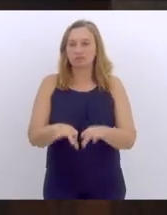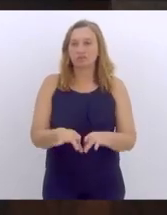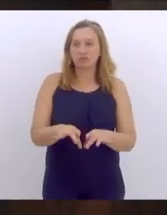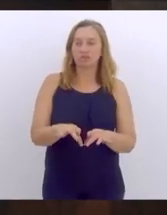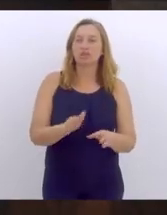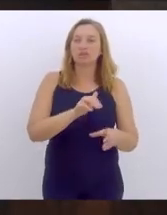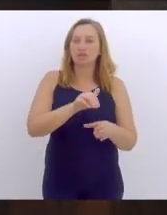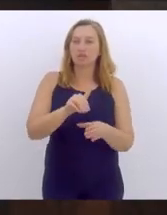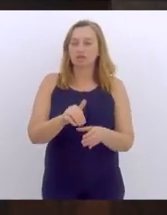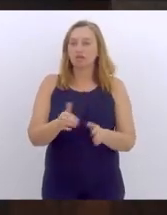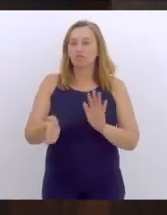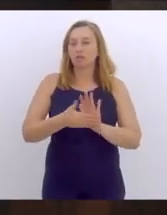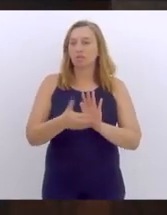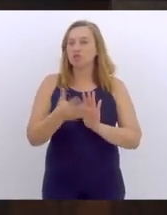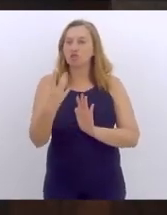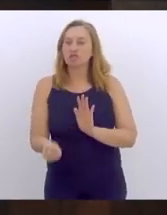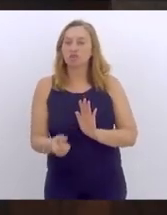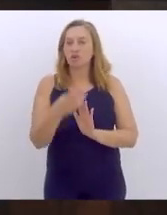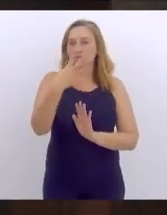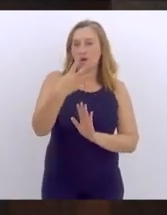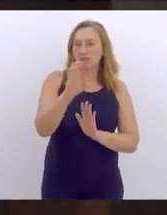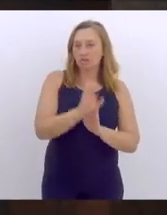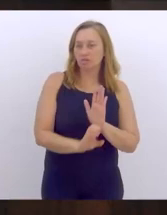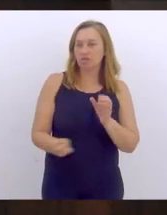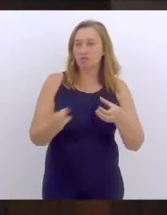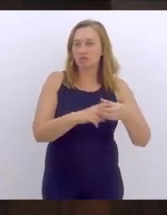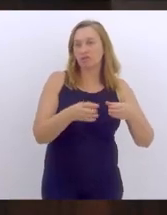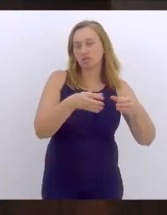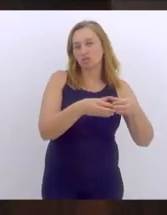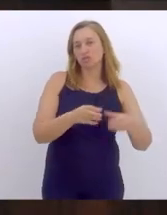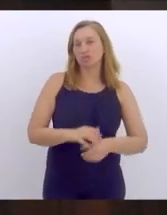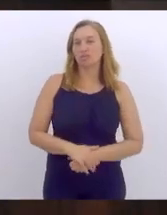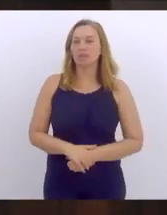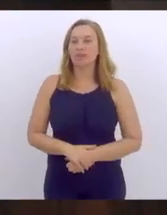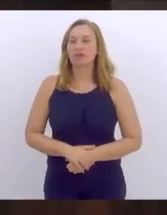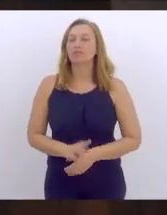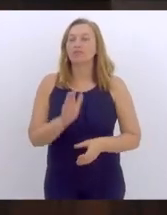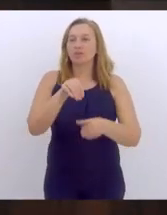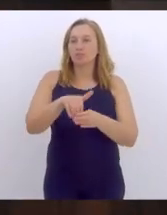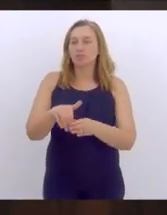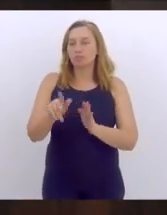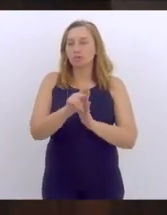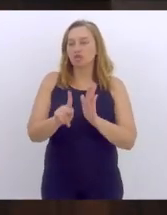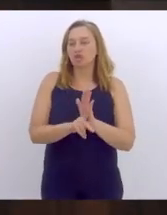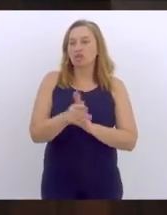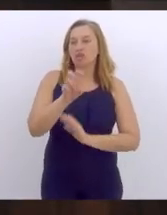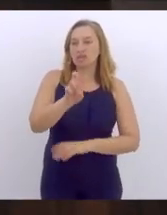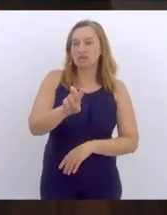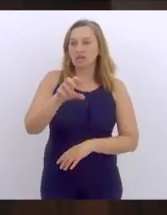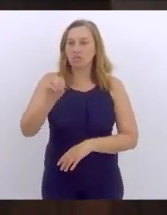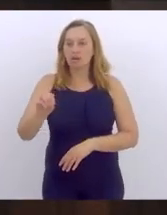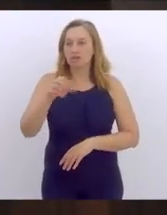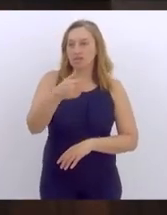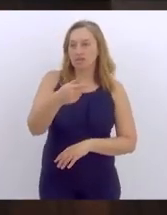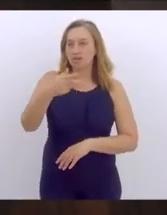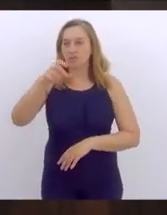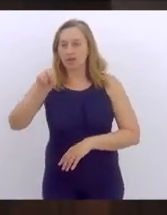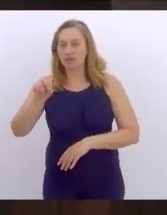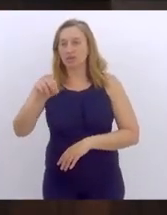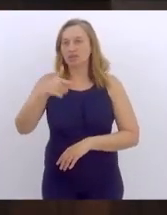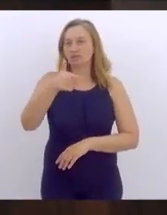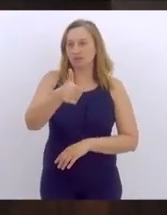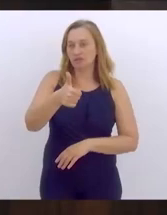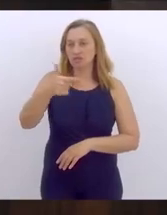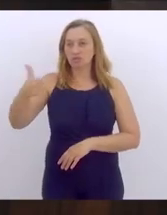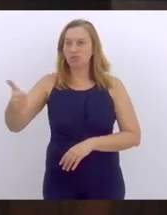discussão, o presente proposta recebeu 4 emendas e retorna às comissões. Projeto de lei 5050 de 21.